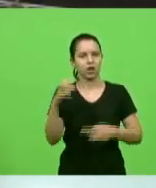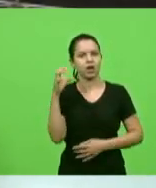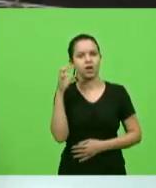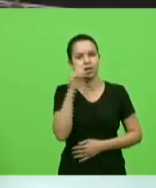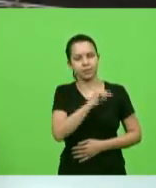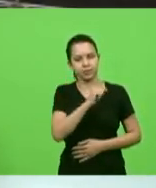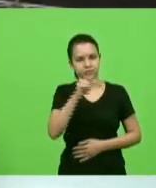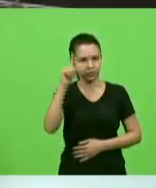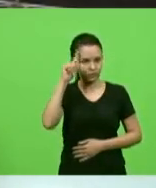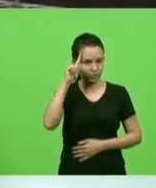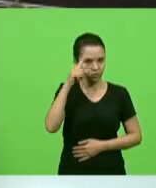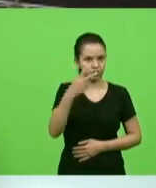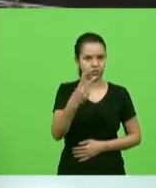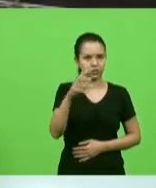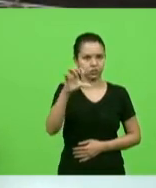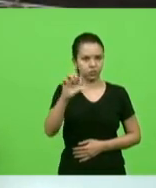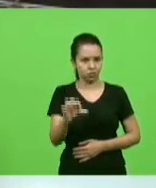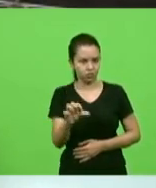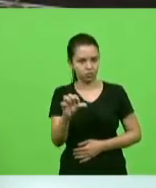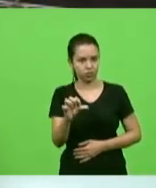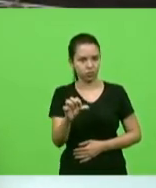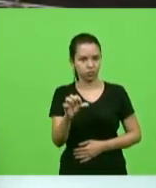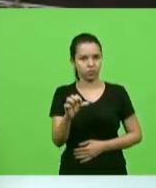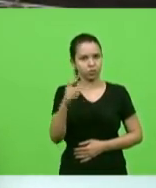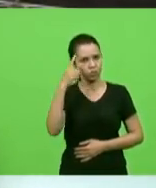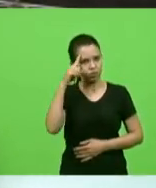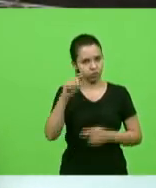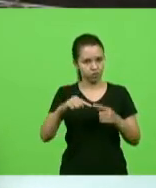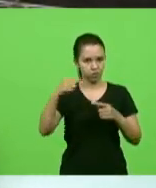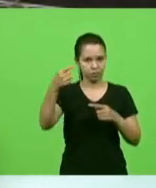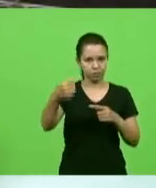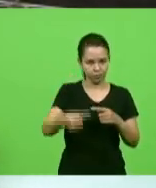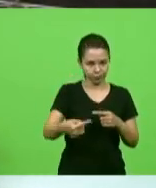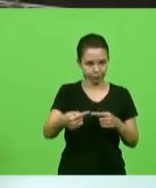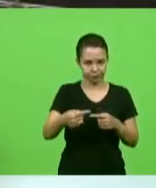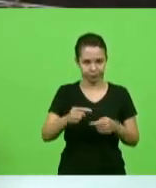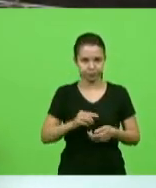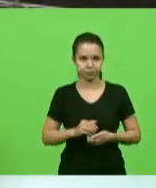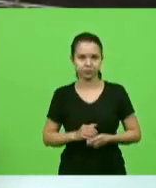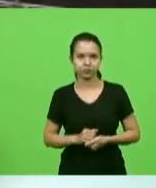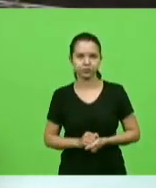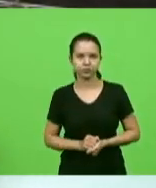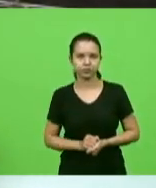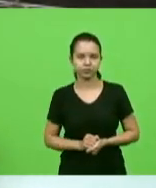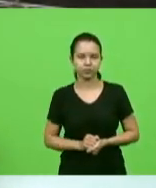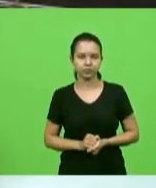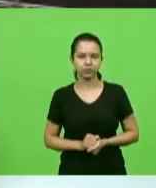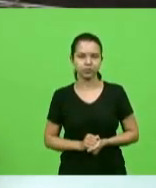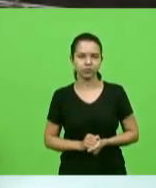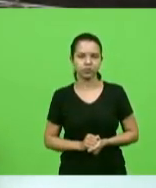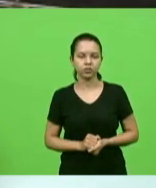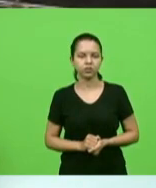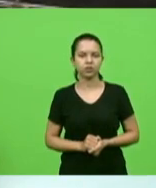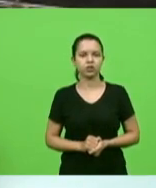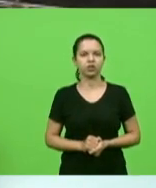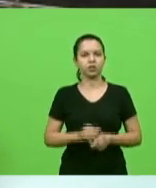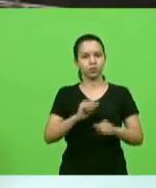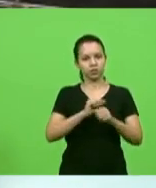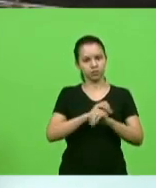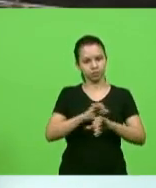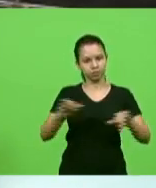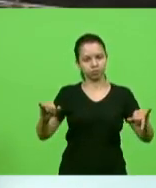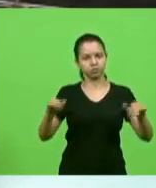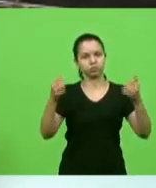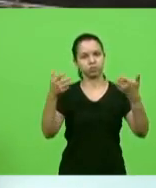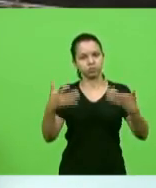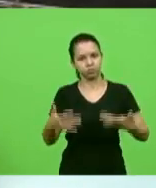no dia 29 o tanto um dia depois é após a revelação dos Campos a